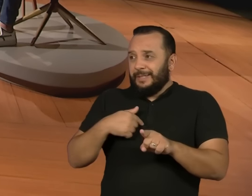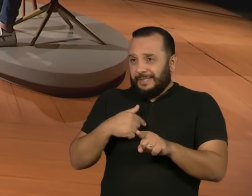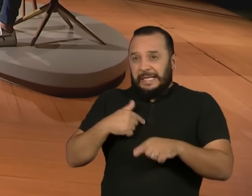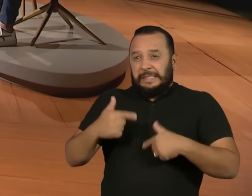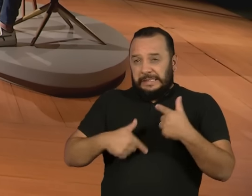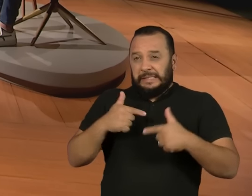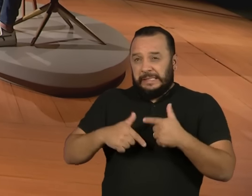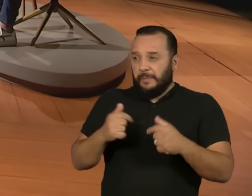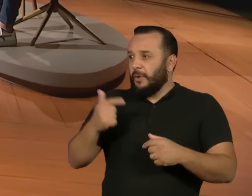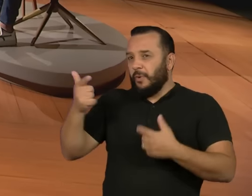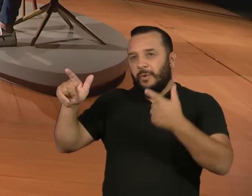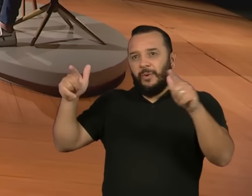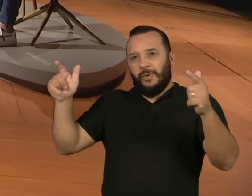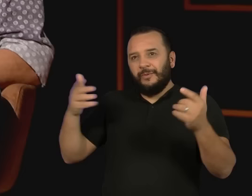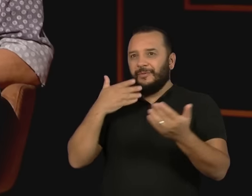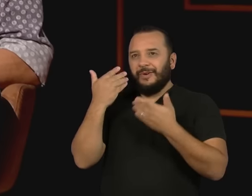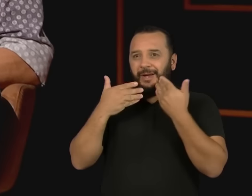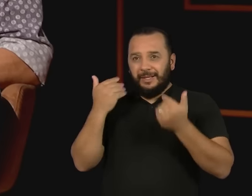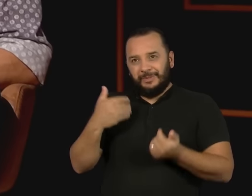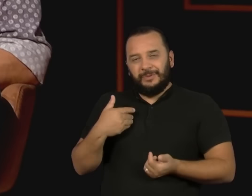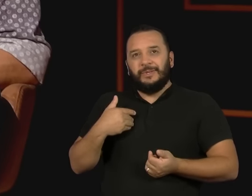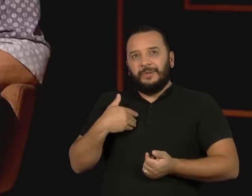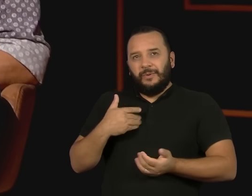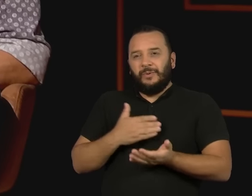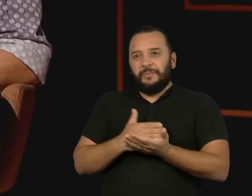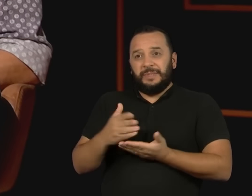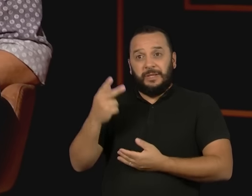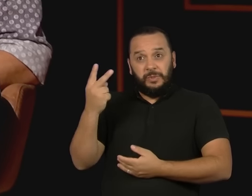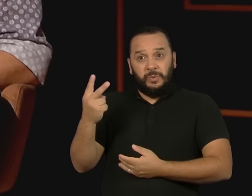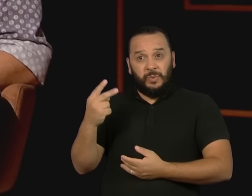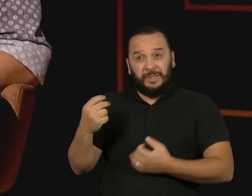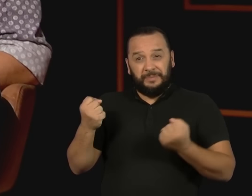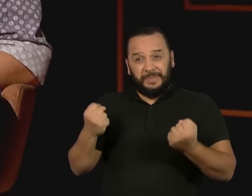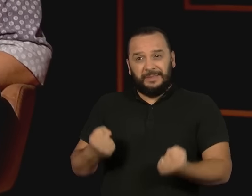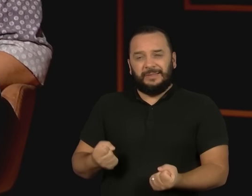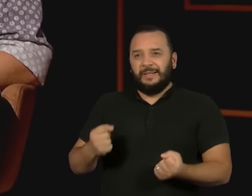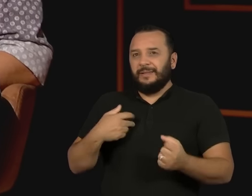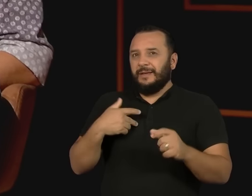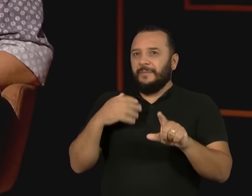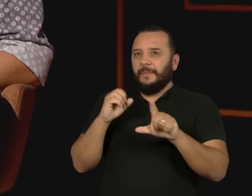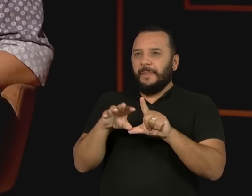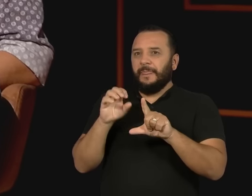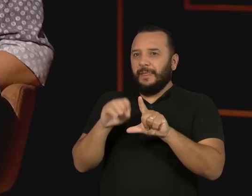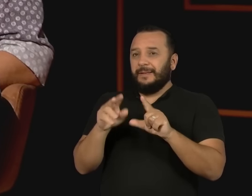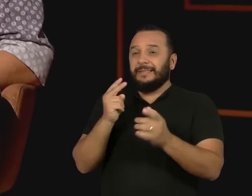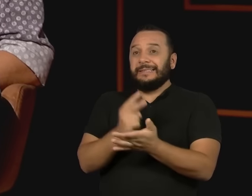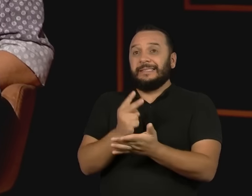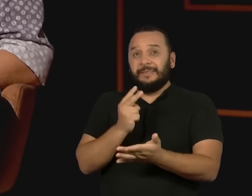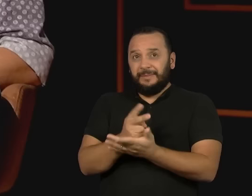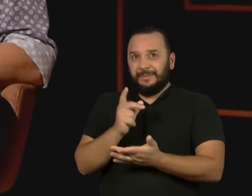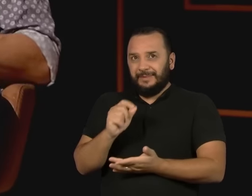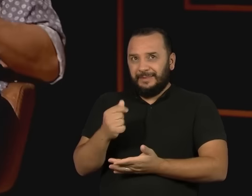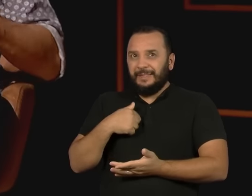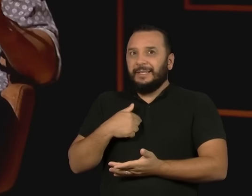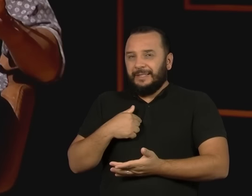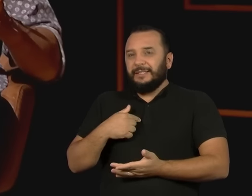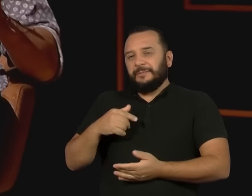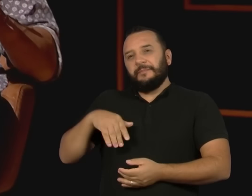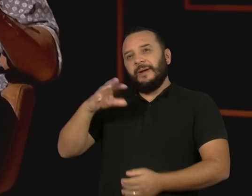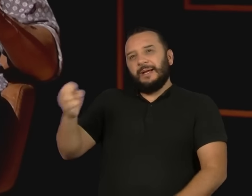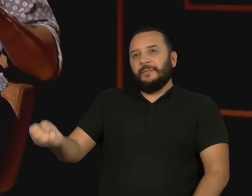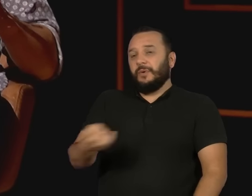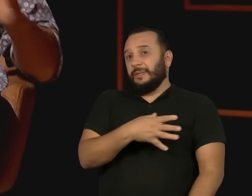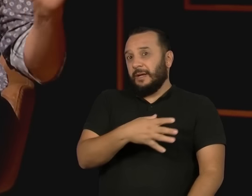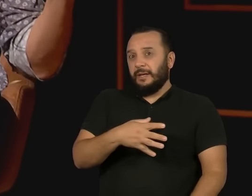né? Já comecei fazendo 2, né? E a Globo tem uma história de estar sempre querendo botar o que há de mais moderno, né?